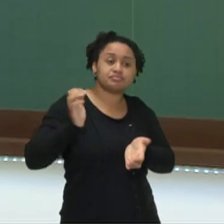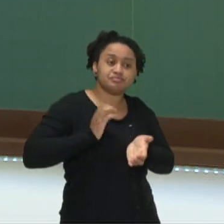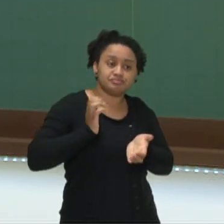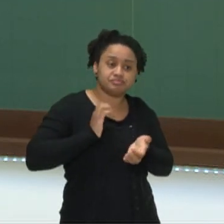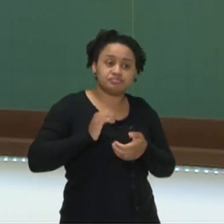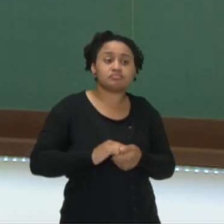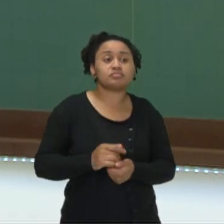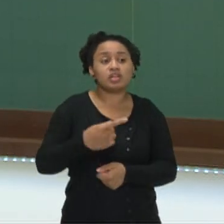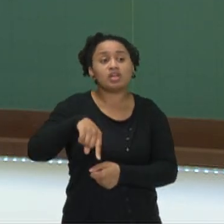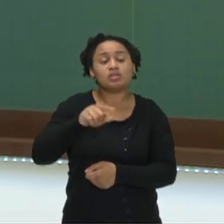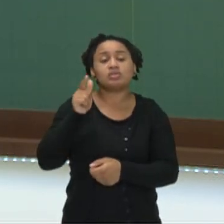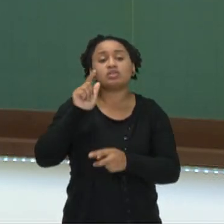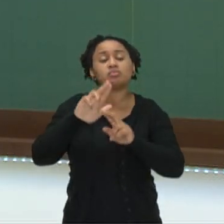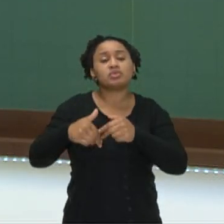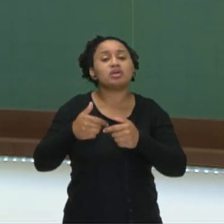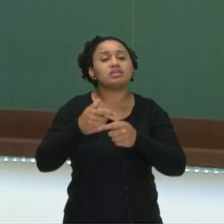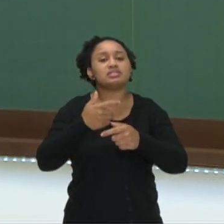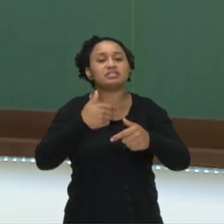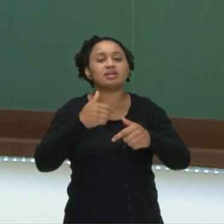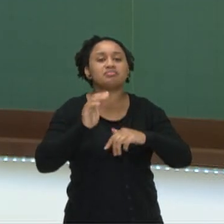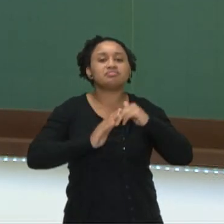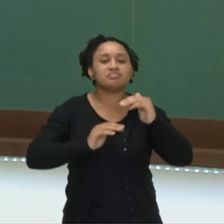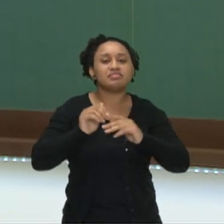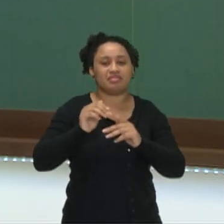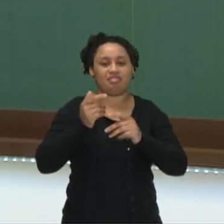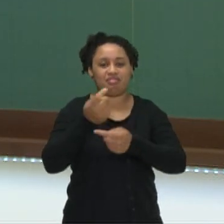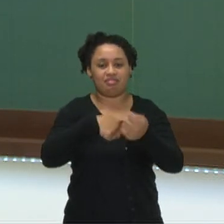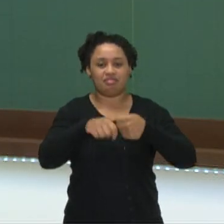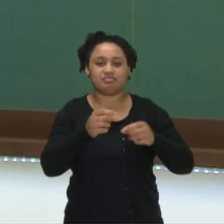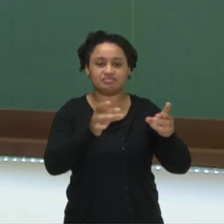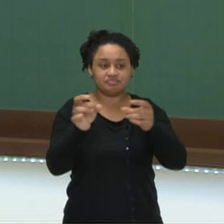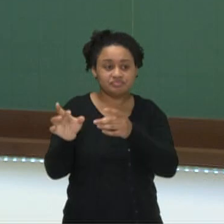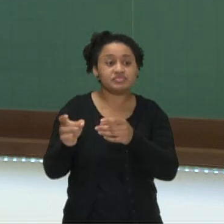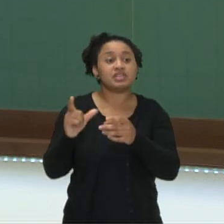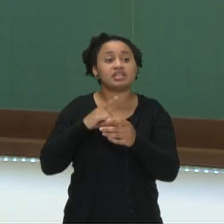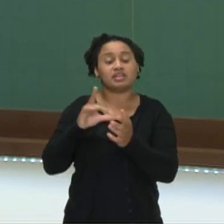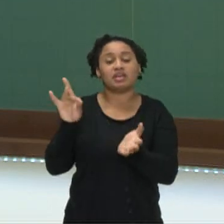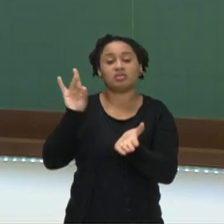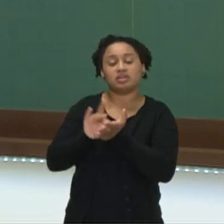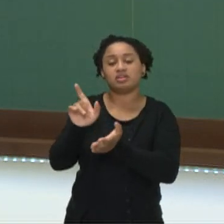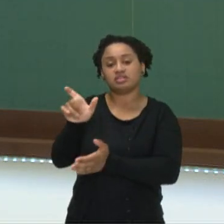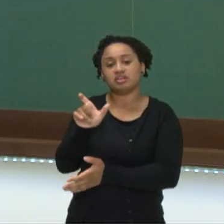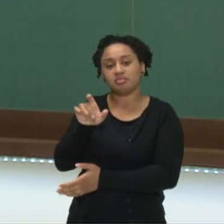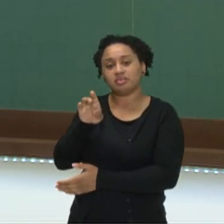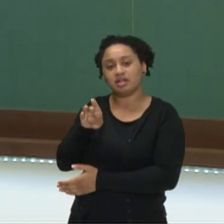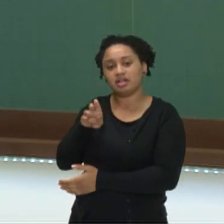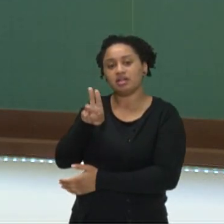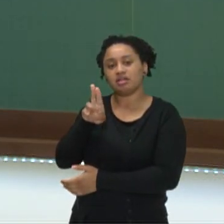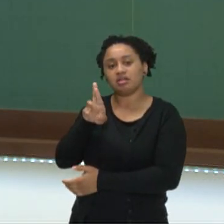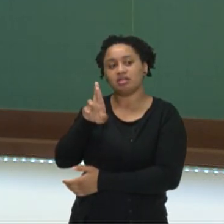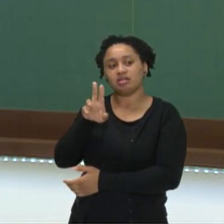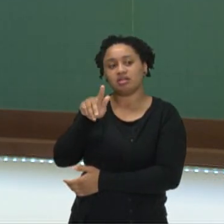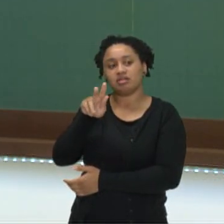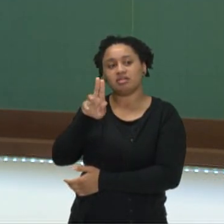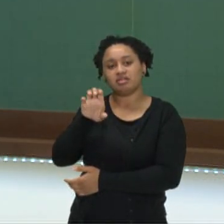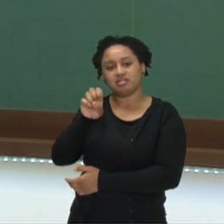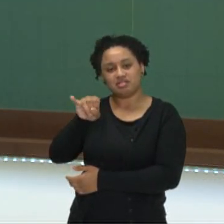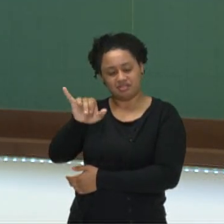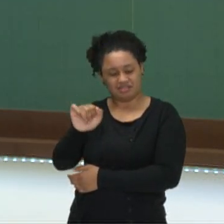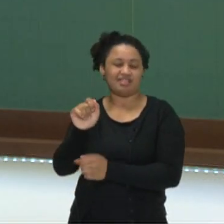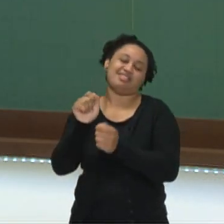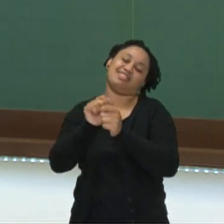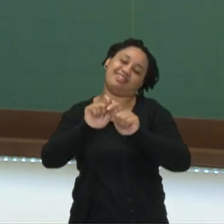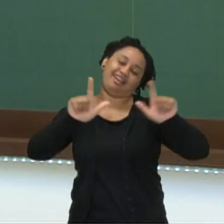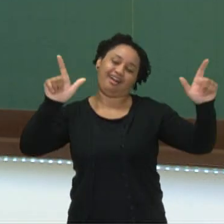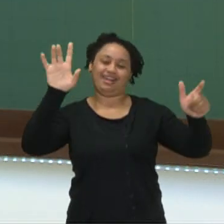eles conseguiam, por meio da atividade comercial, essa riqueza, né? E daí que tem a origem a palavra burguesia. Agora ficou claro, né, pessoal?